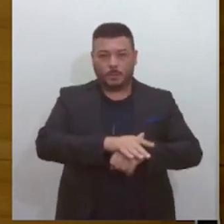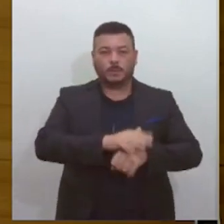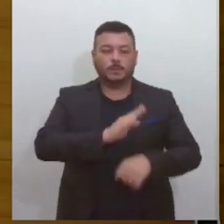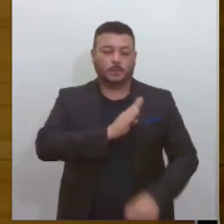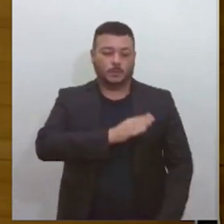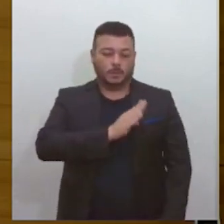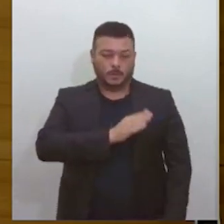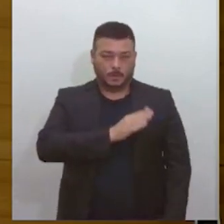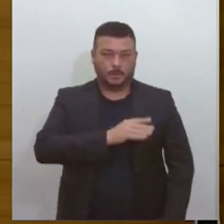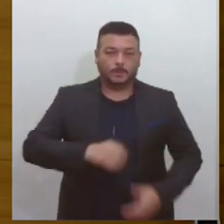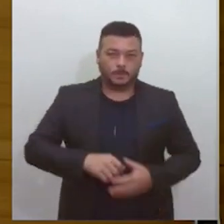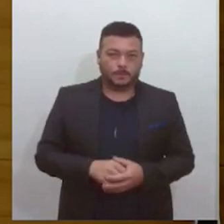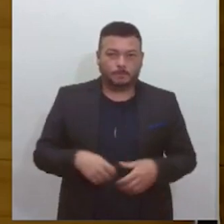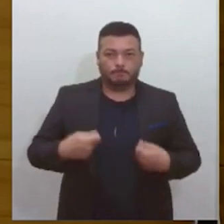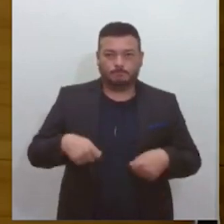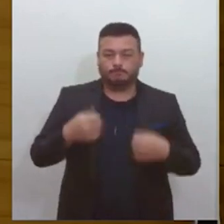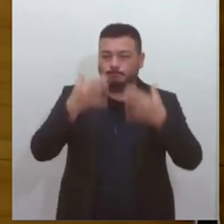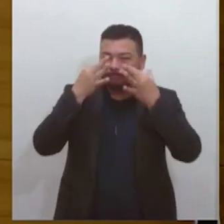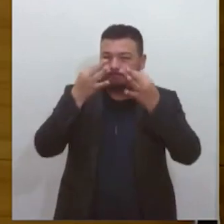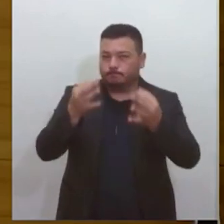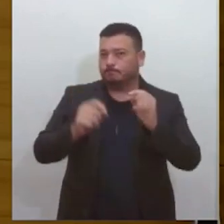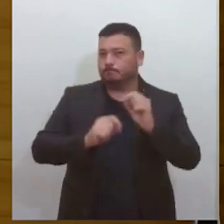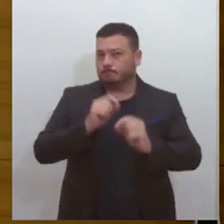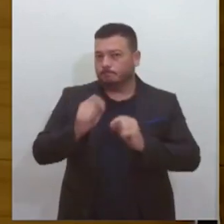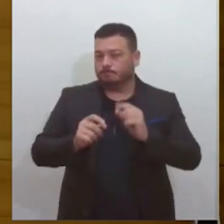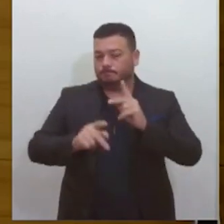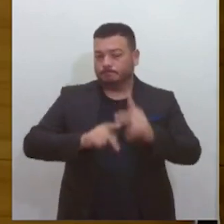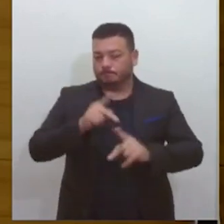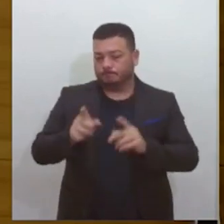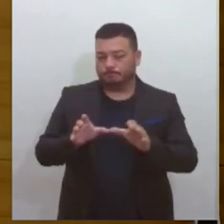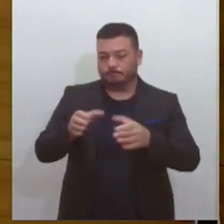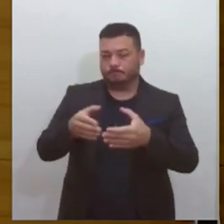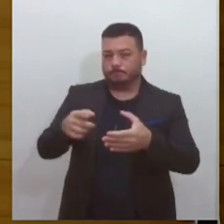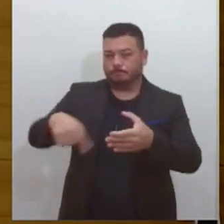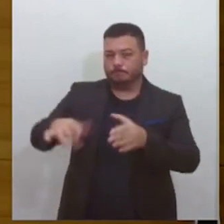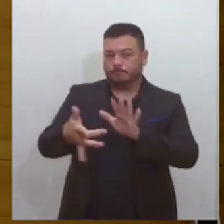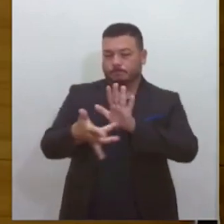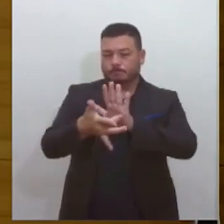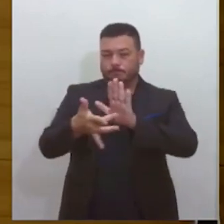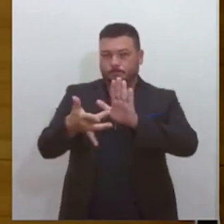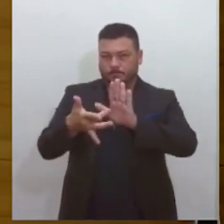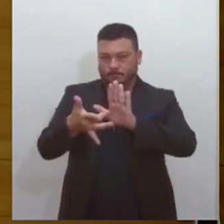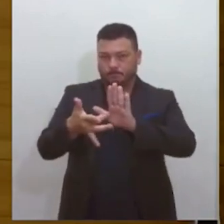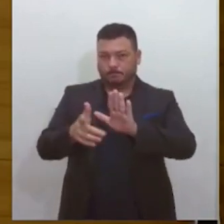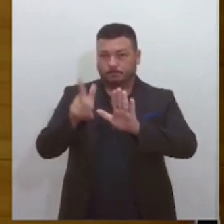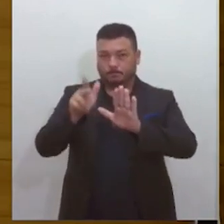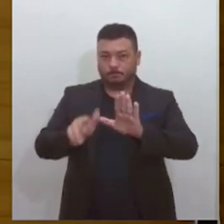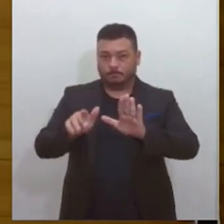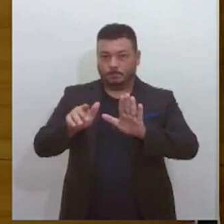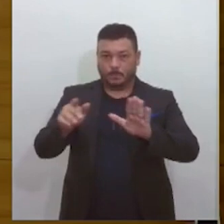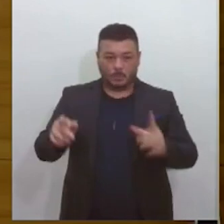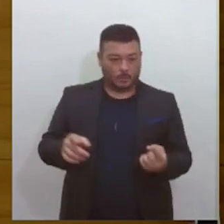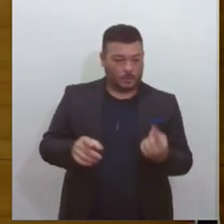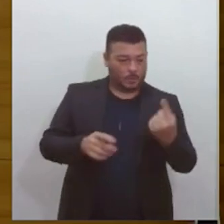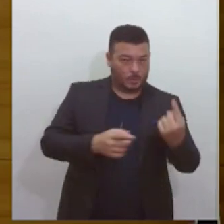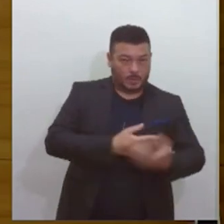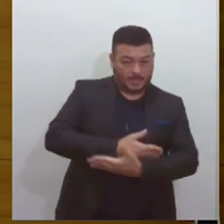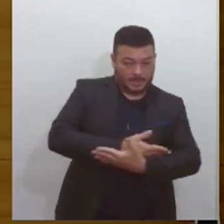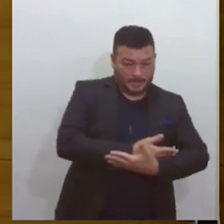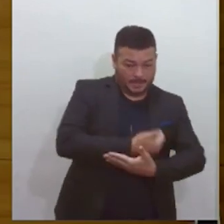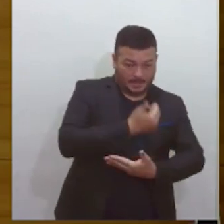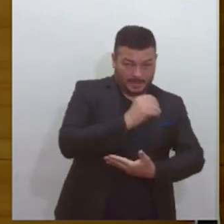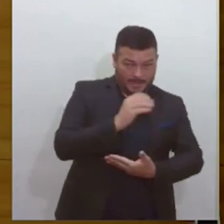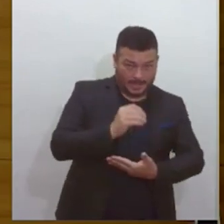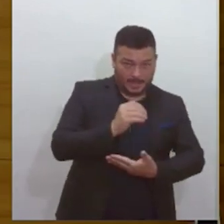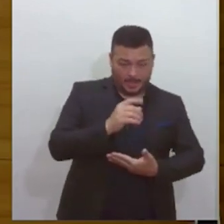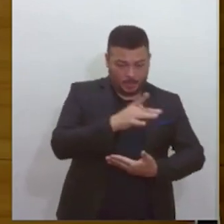de se chamar a atenção para essa população de pacientes, porque, como você falou, em cada 1.000, 100, em cada 10,